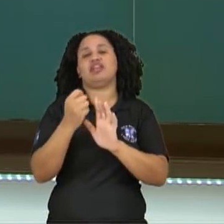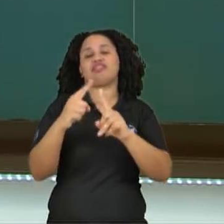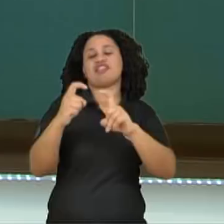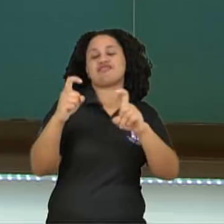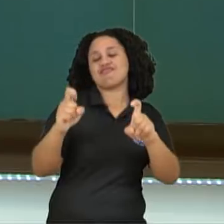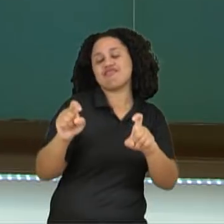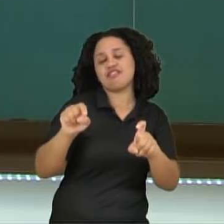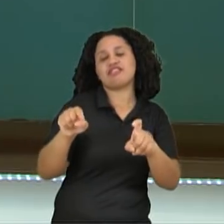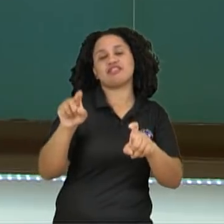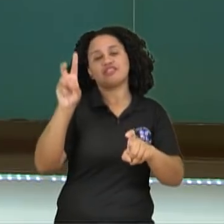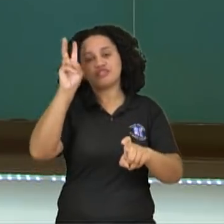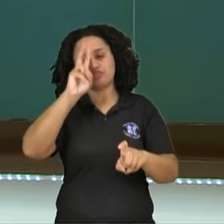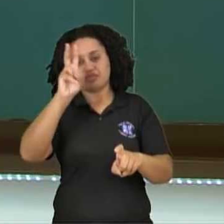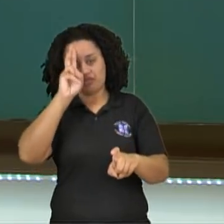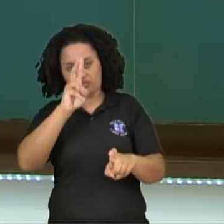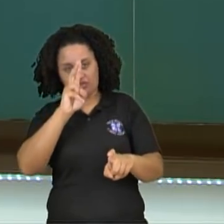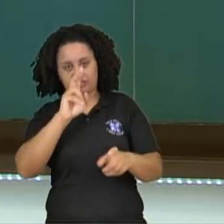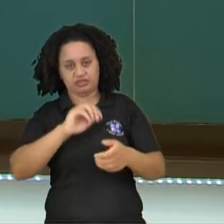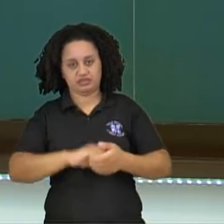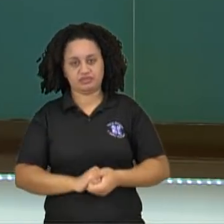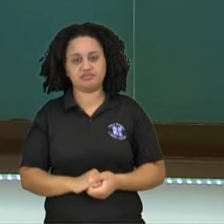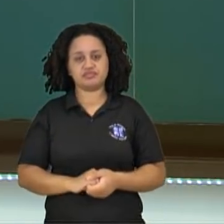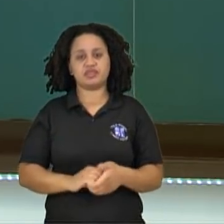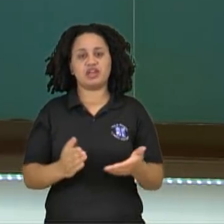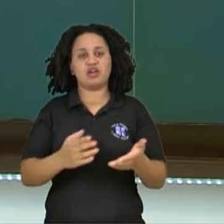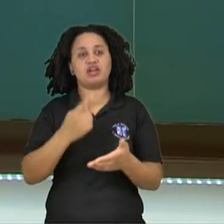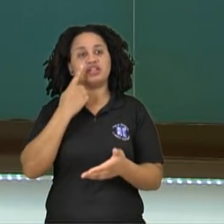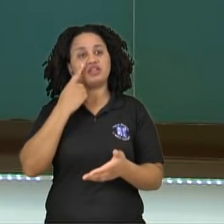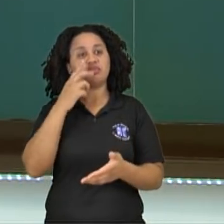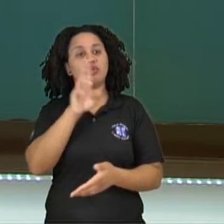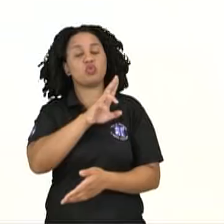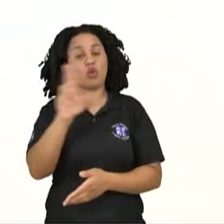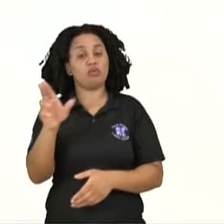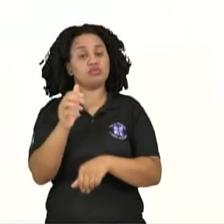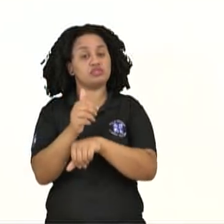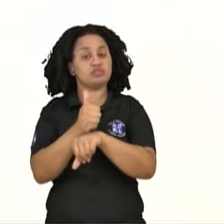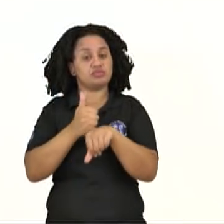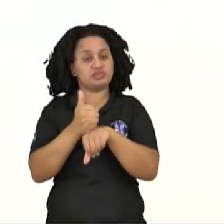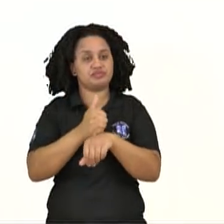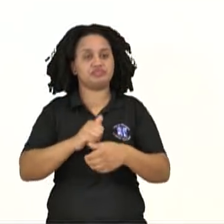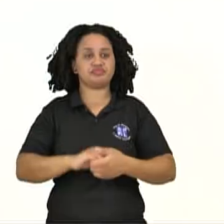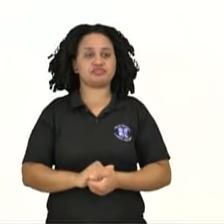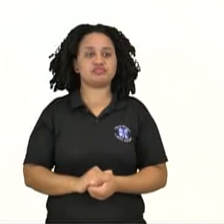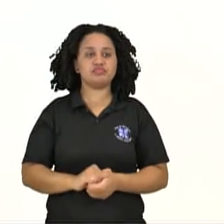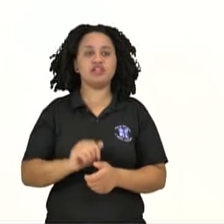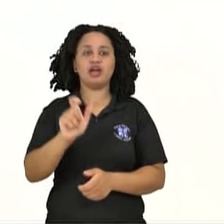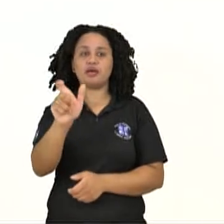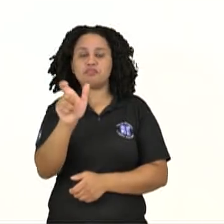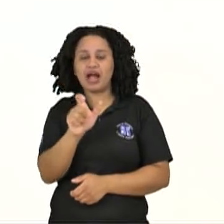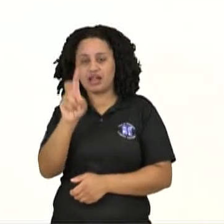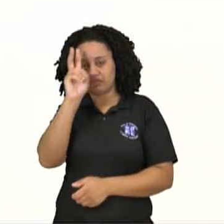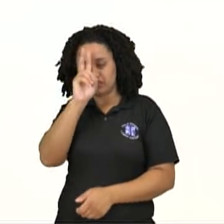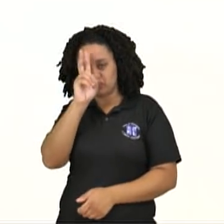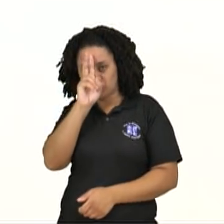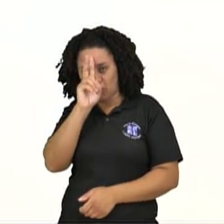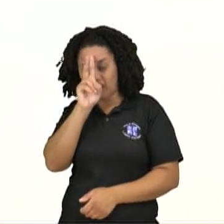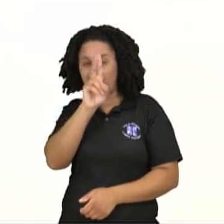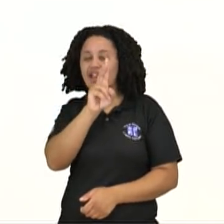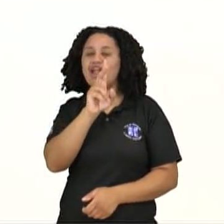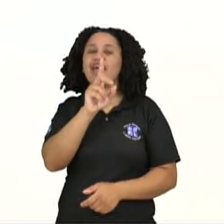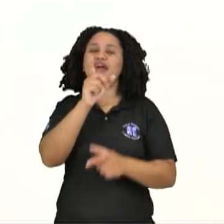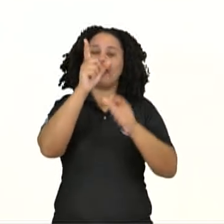ciência chamada história, que nós vamos ver agora o nome do profissional. A palavra história em grego significa pesquisa. Olha